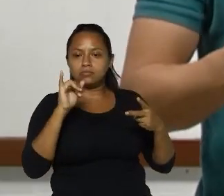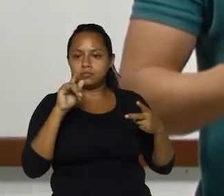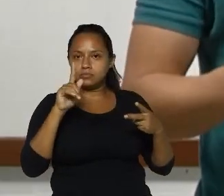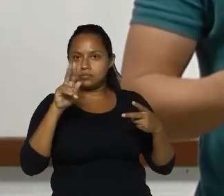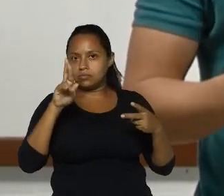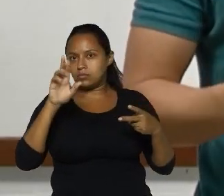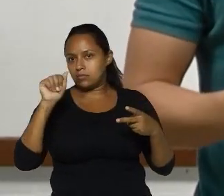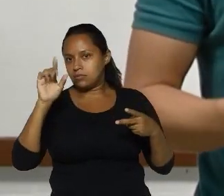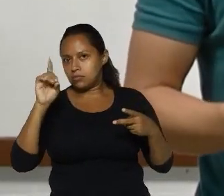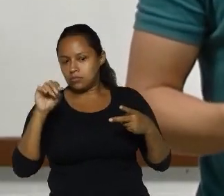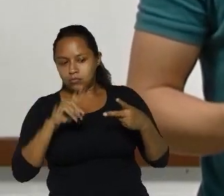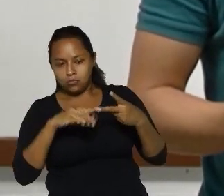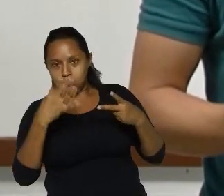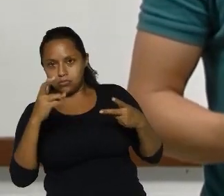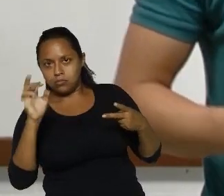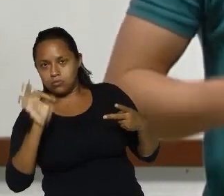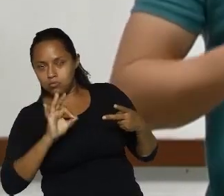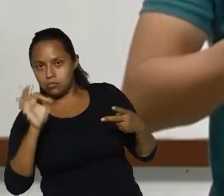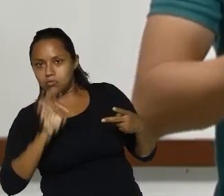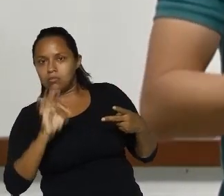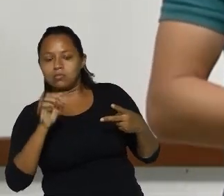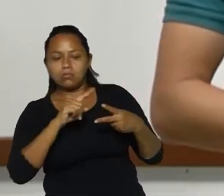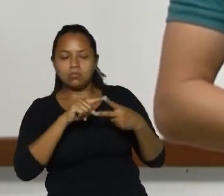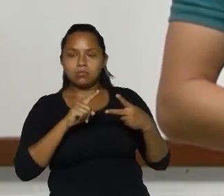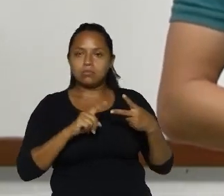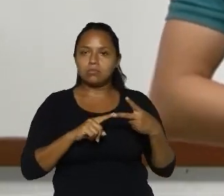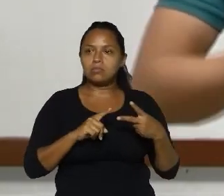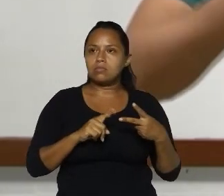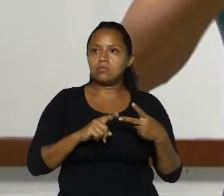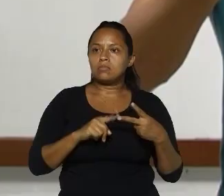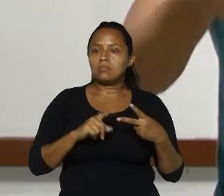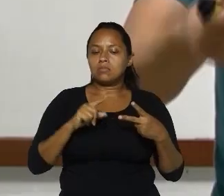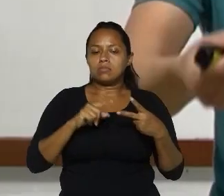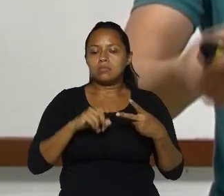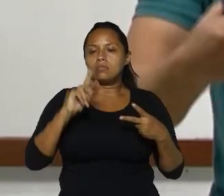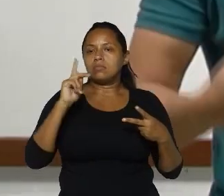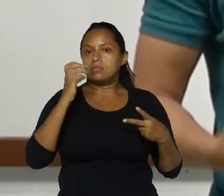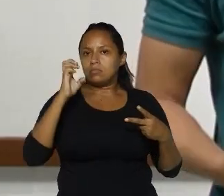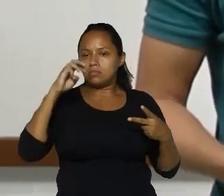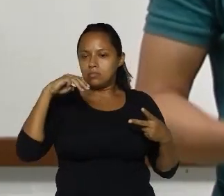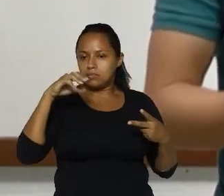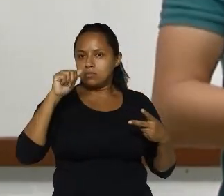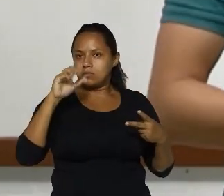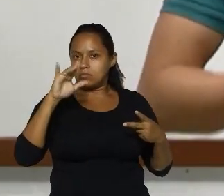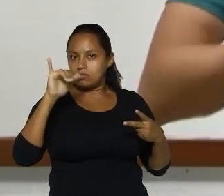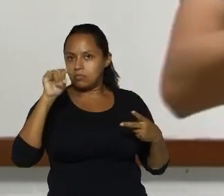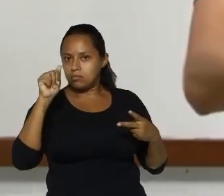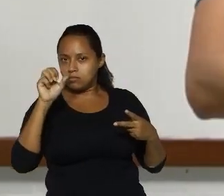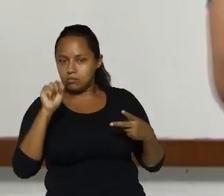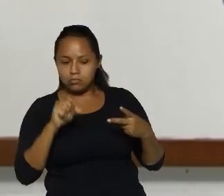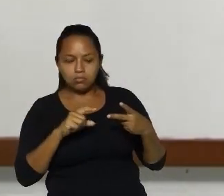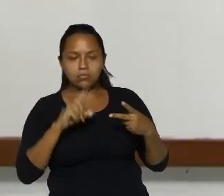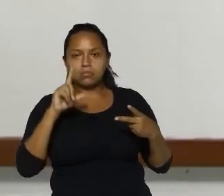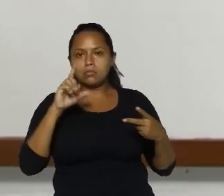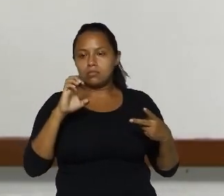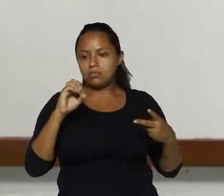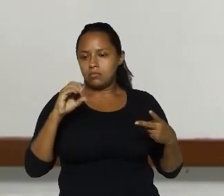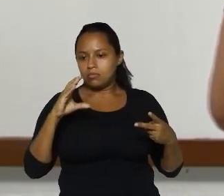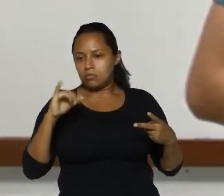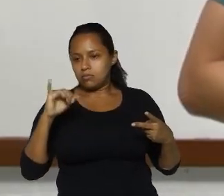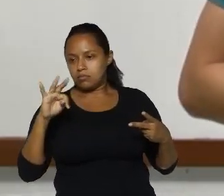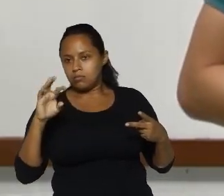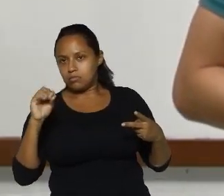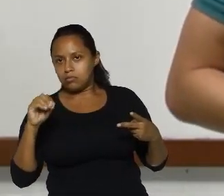que representam 45%. Esses elementos figurados são hemácias, que já falamos, leucócitos, que acabamos